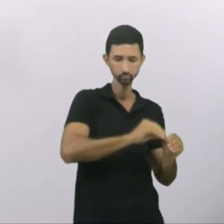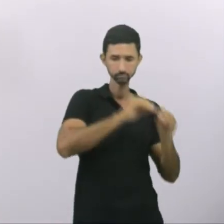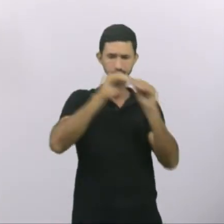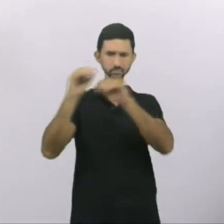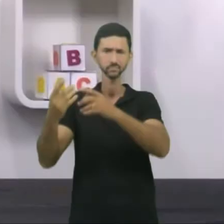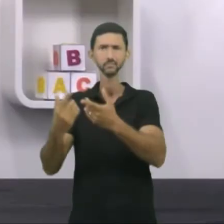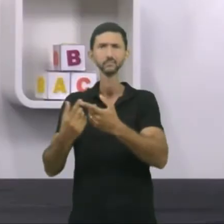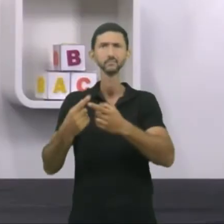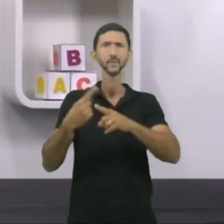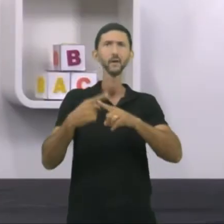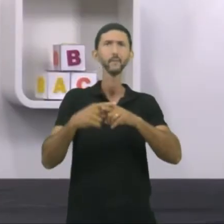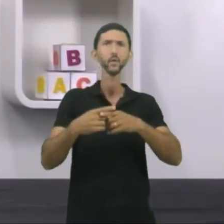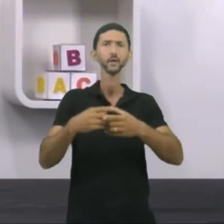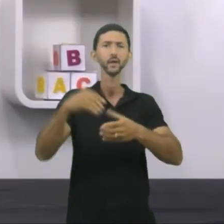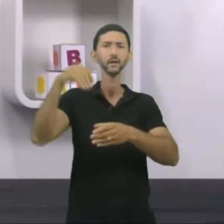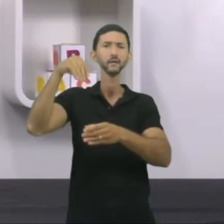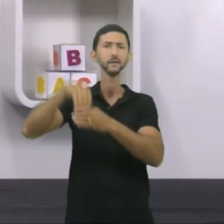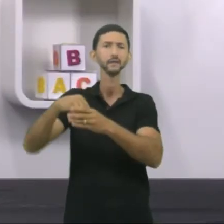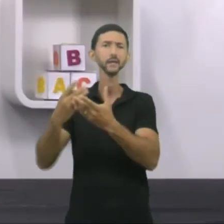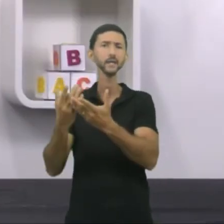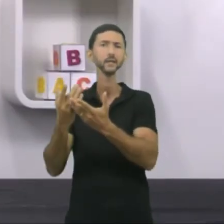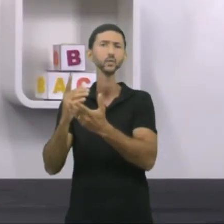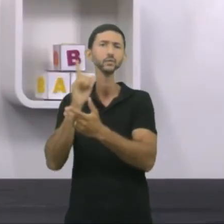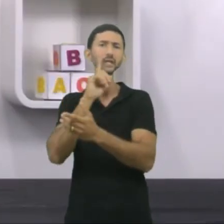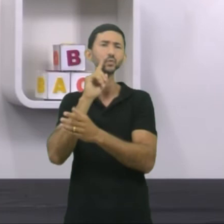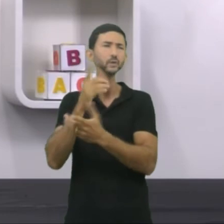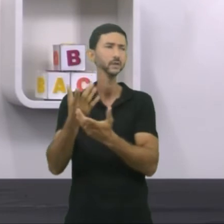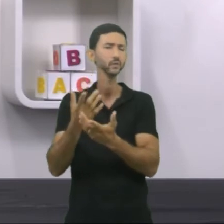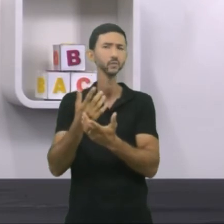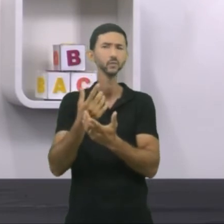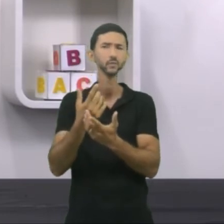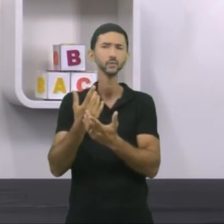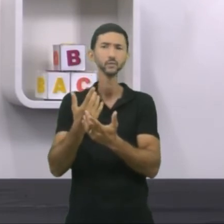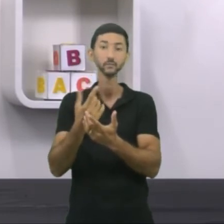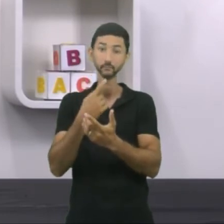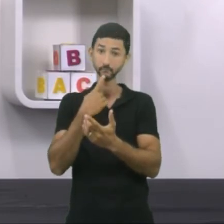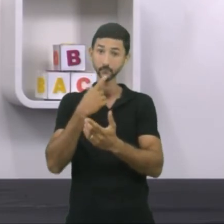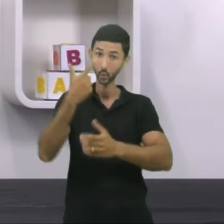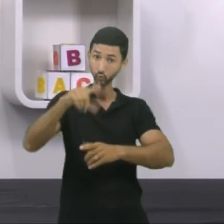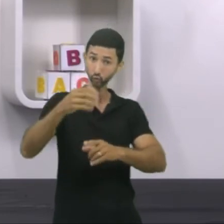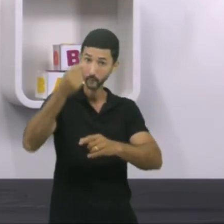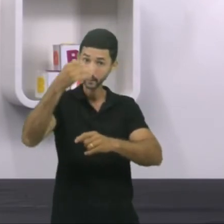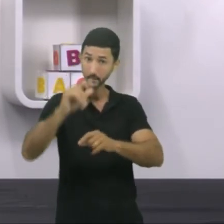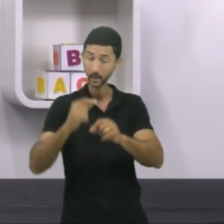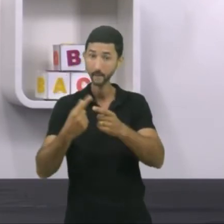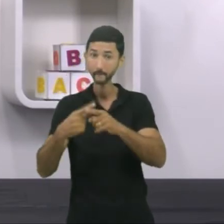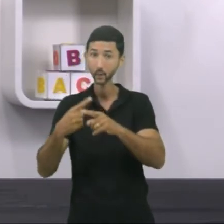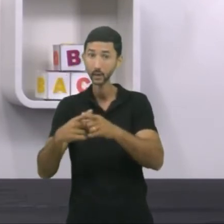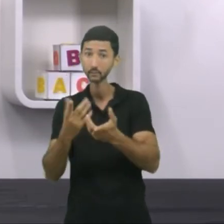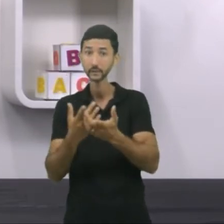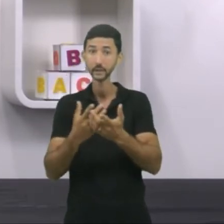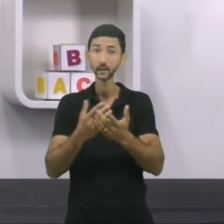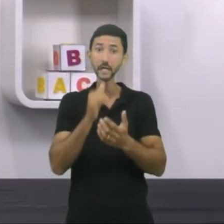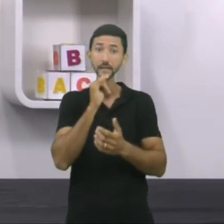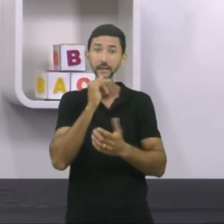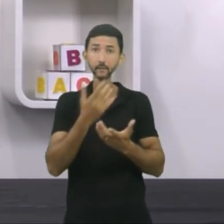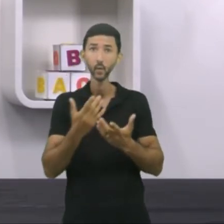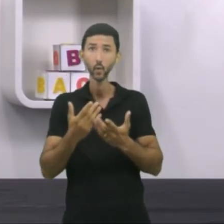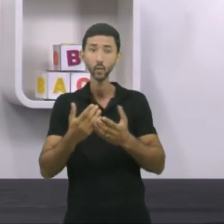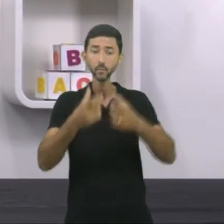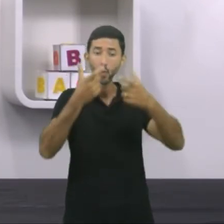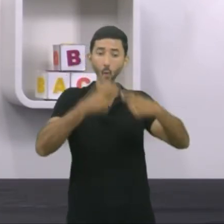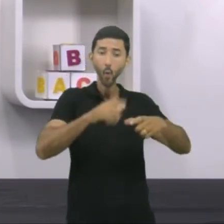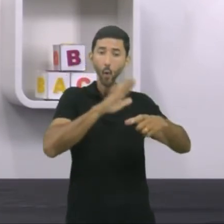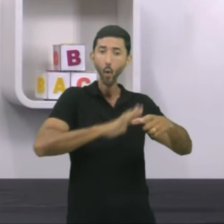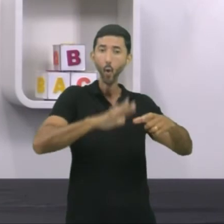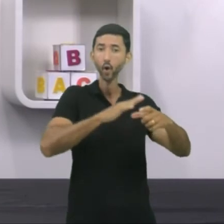Mas por que não produzir dentro dos Estados Unidos se é para os Estados Unidos? Repetindo, por causa das vantagens